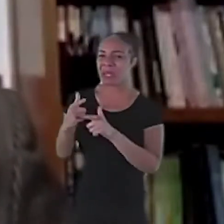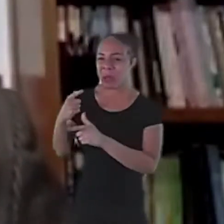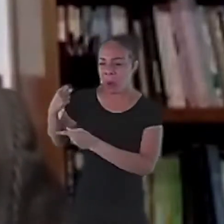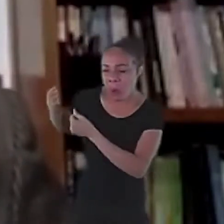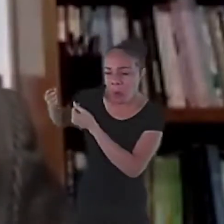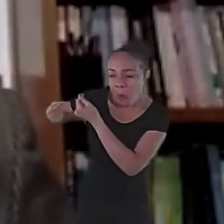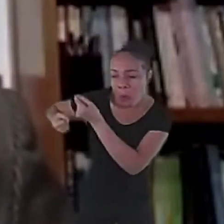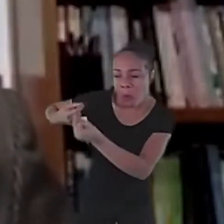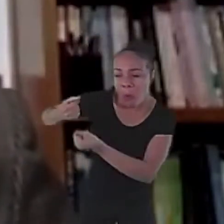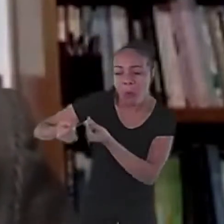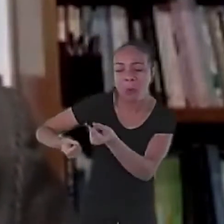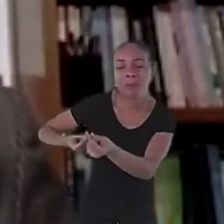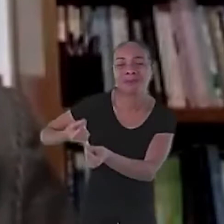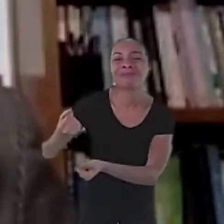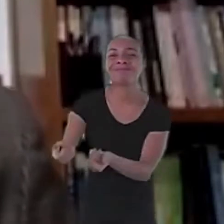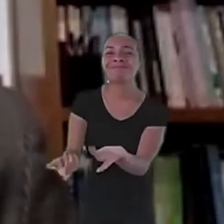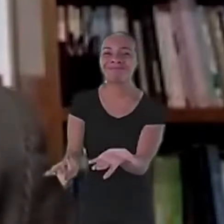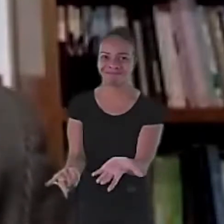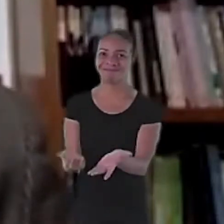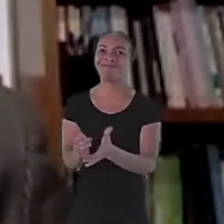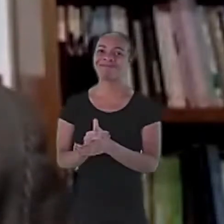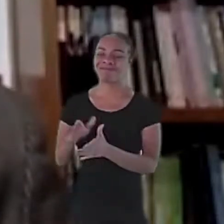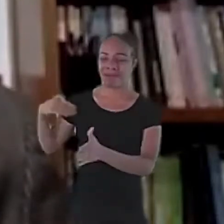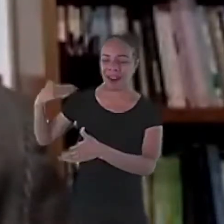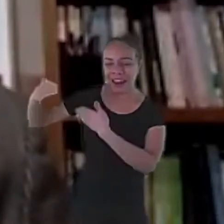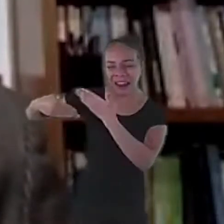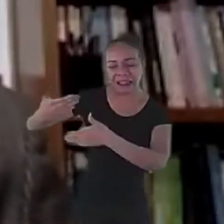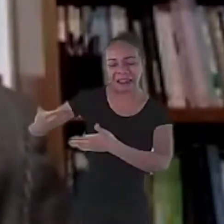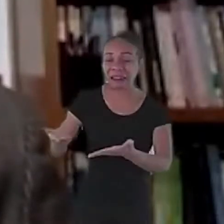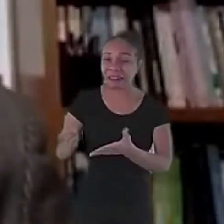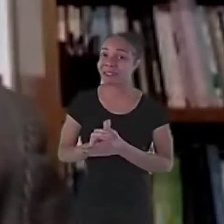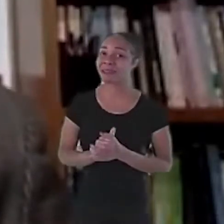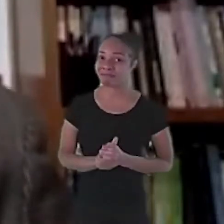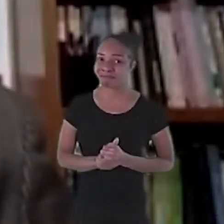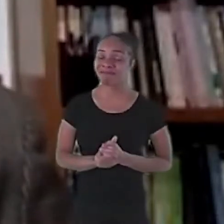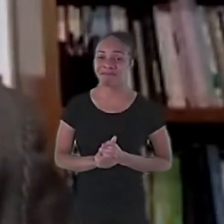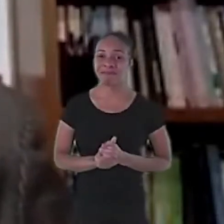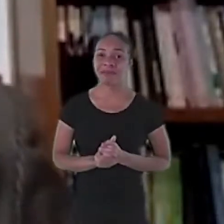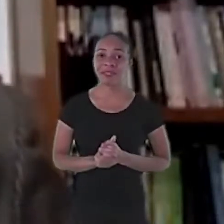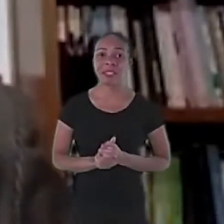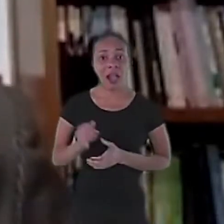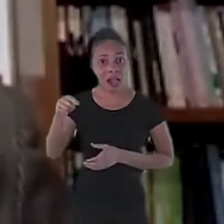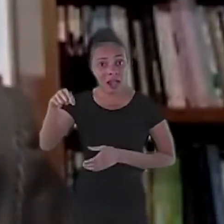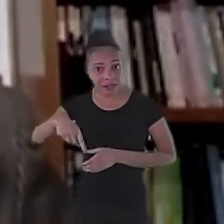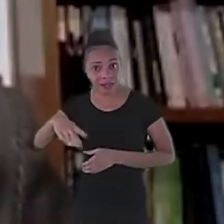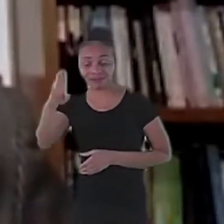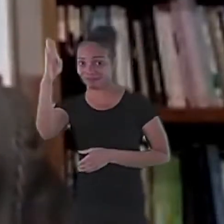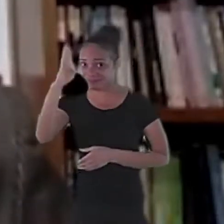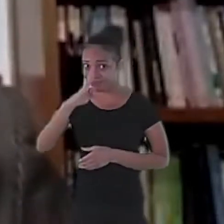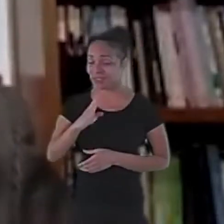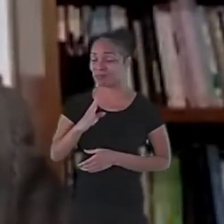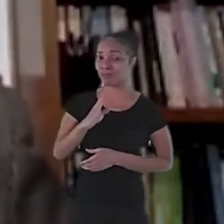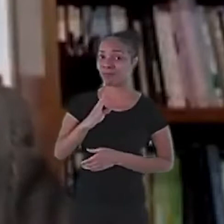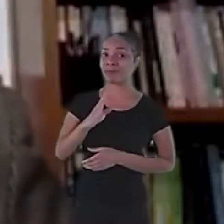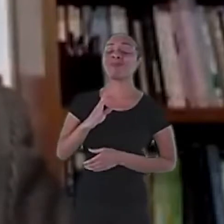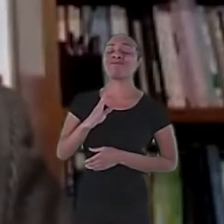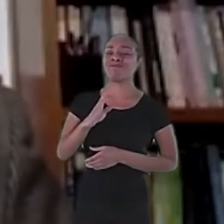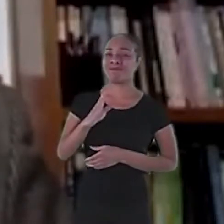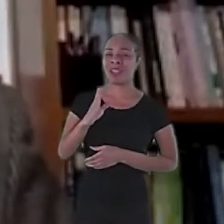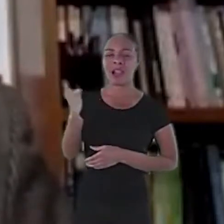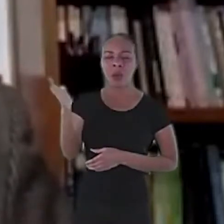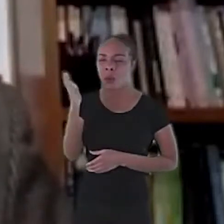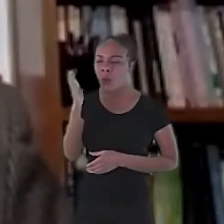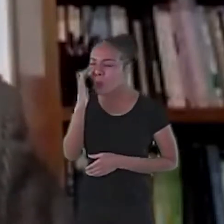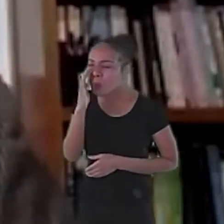décadas. E o Brasil vive um impressionante